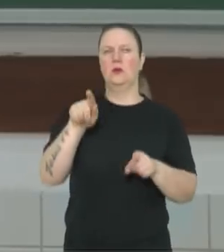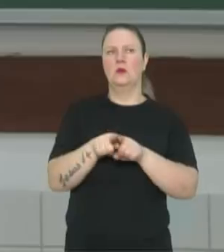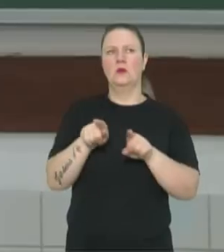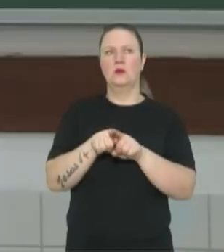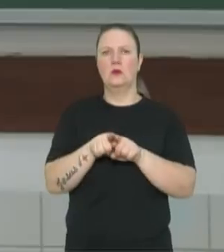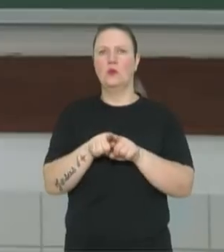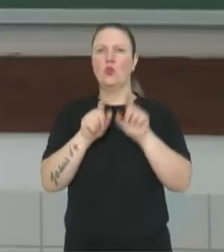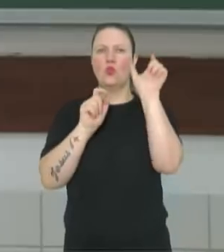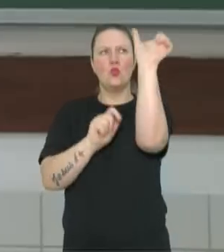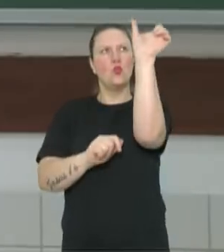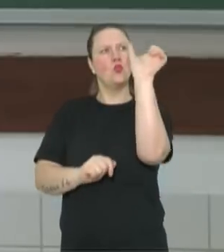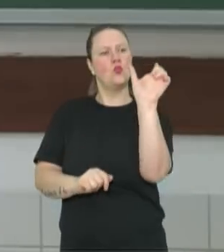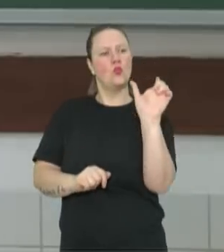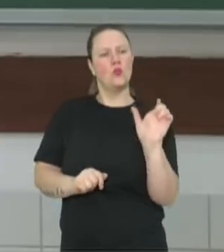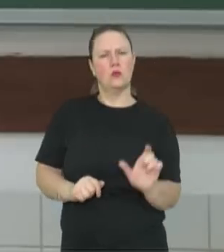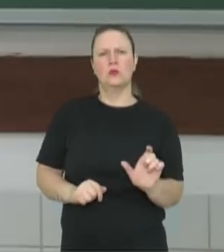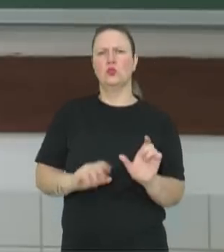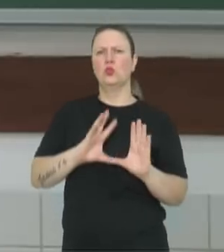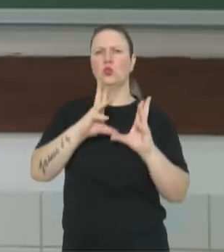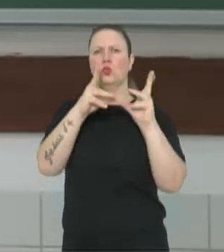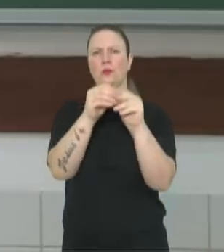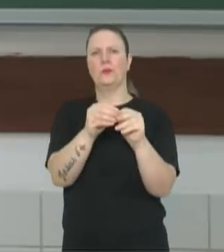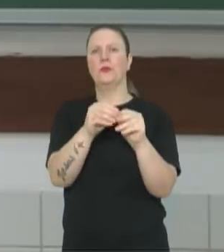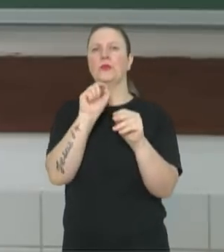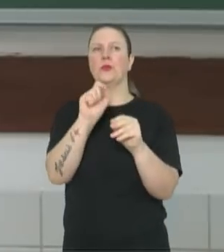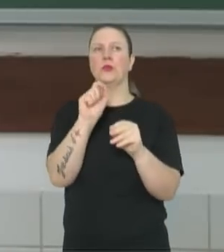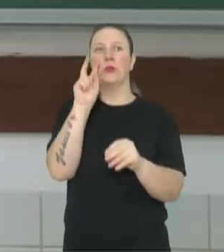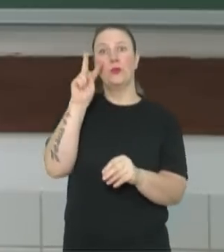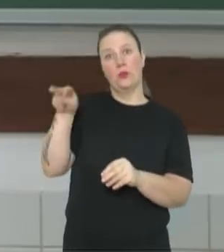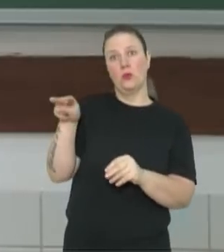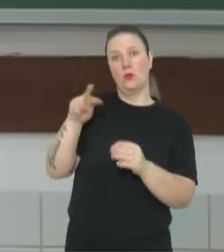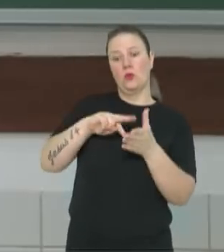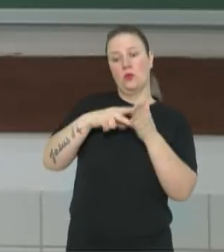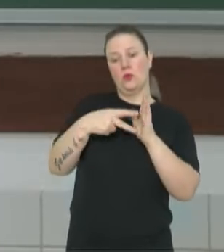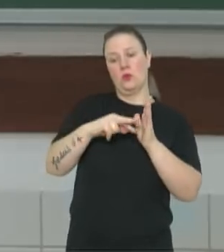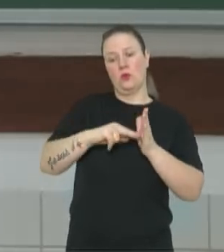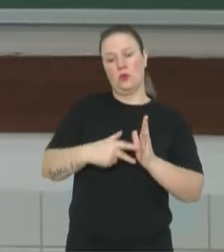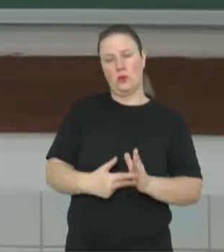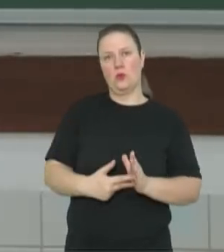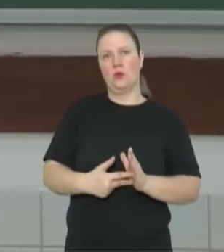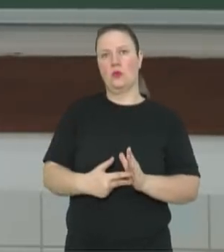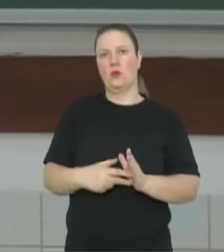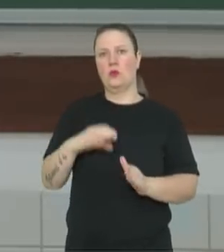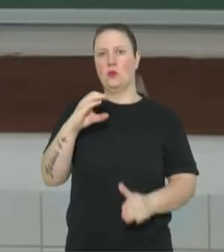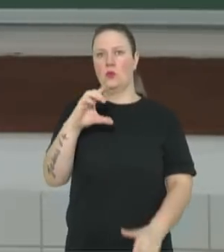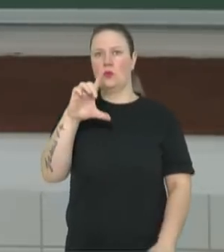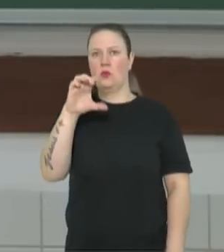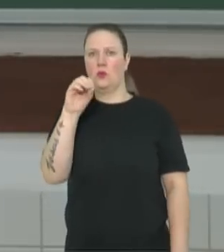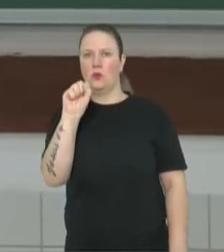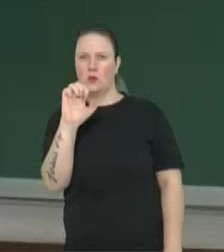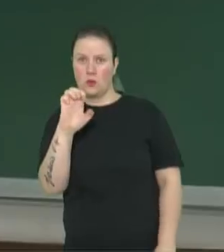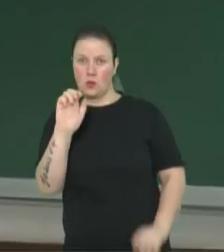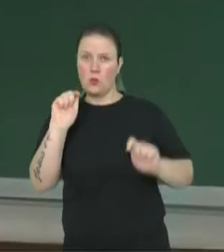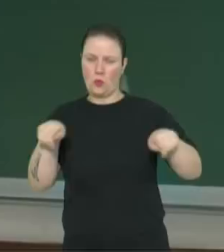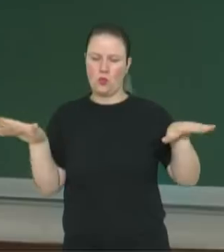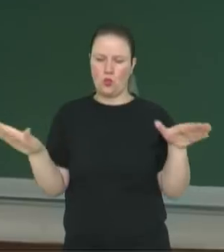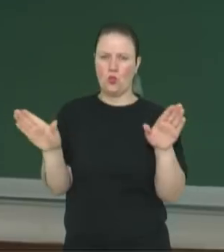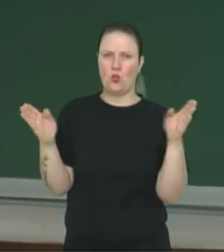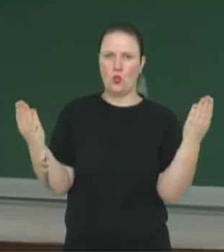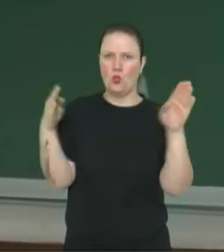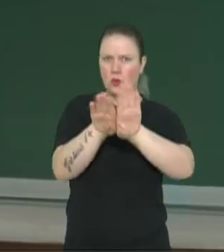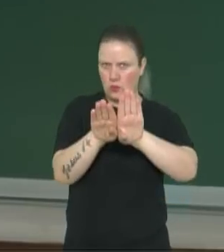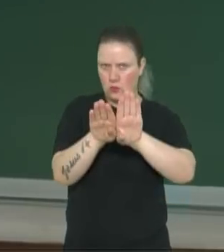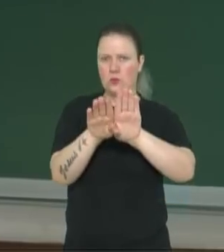can, match e be. E aí, então, a gente viu o significado das palavras. Close pode ser fechar, de fechar